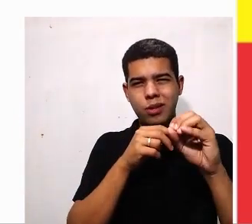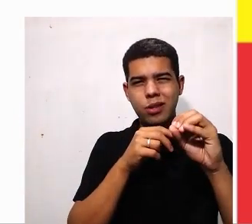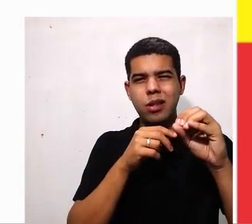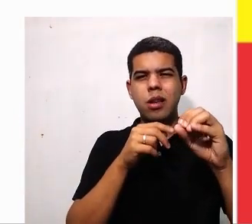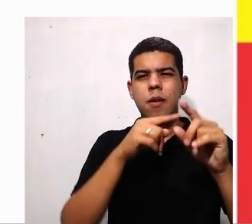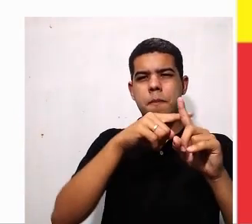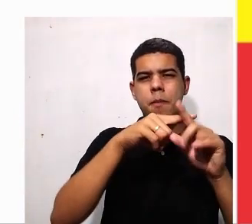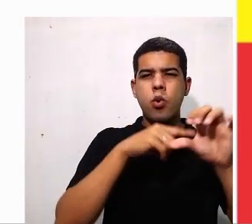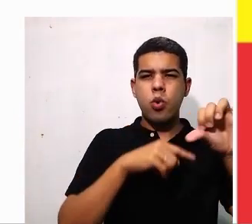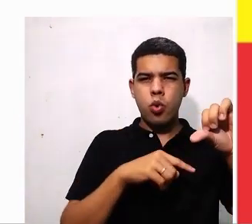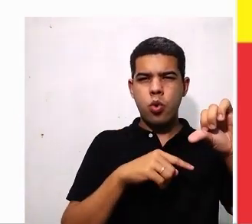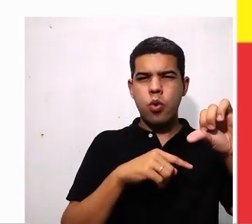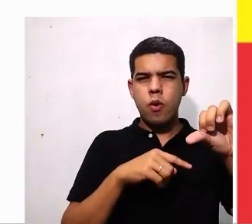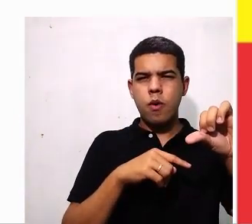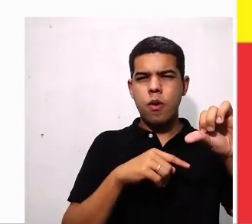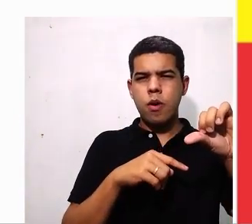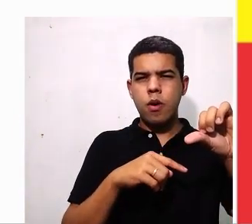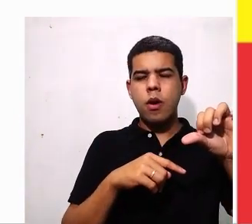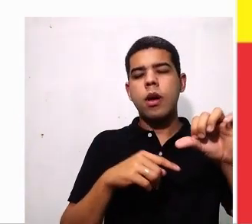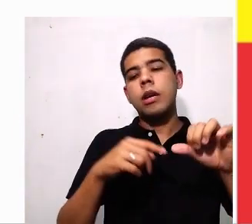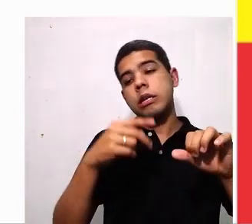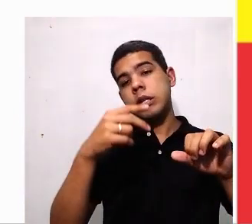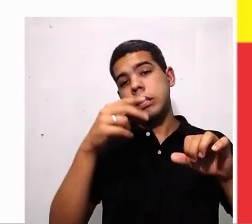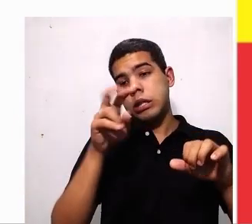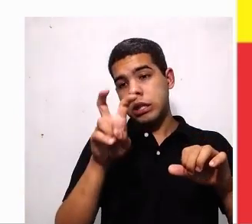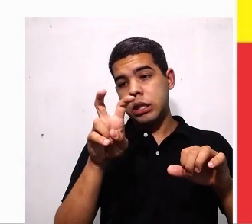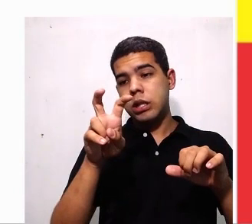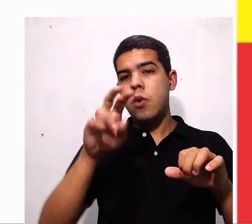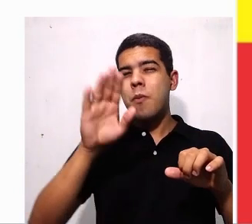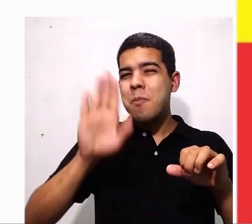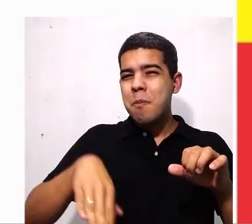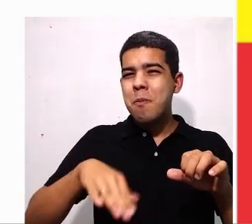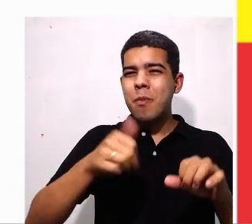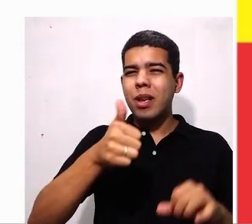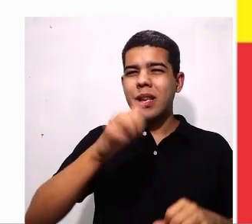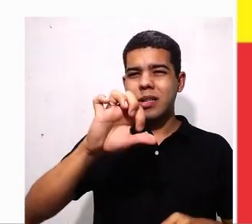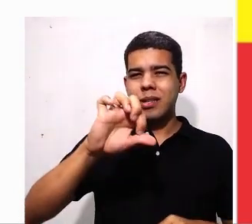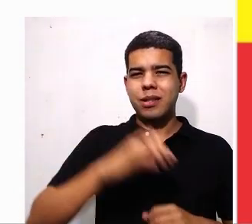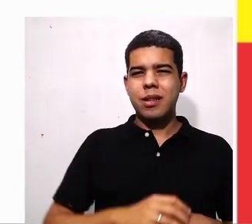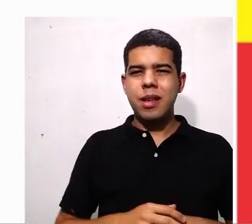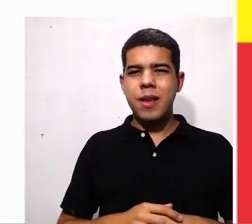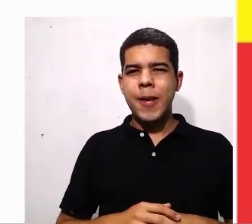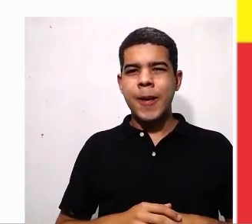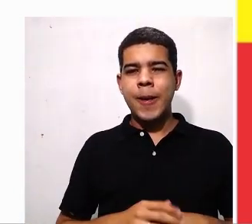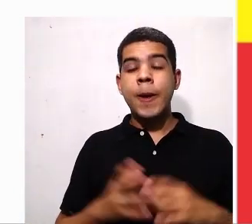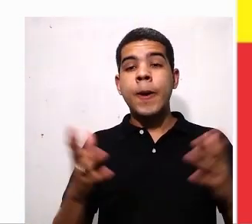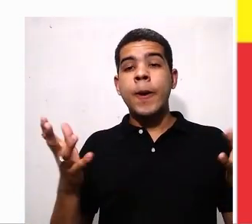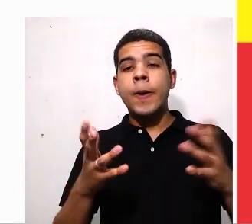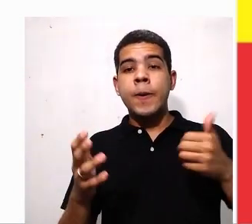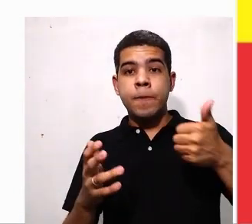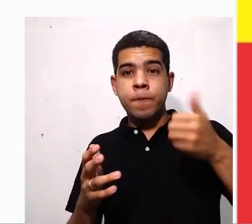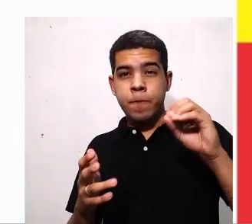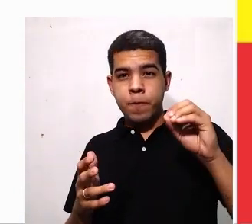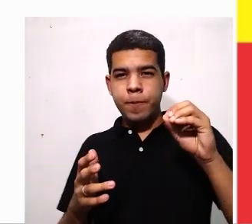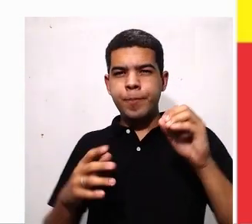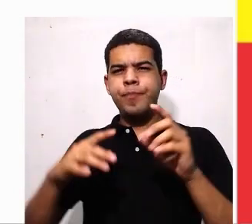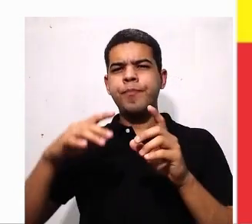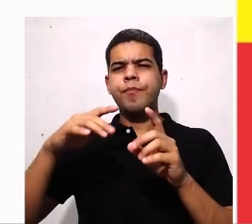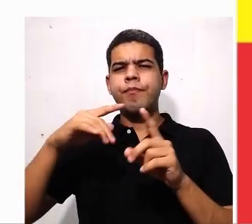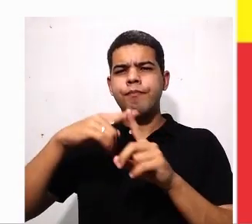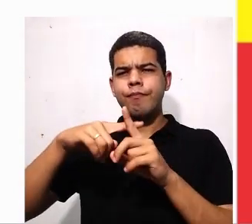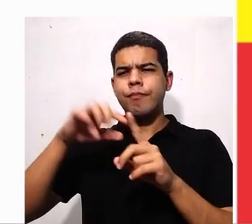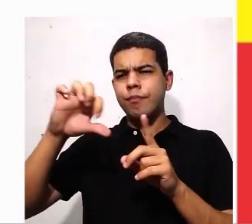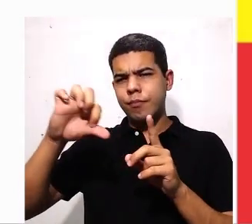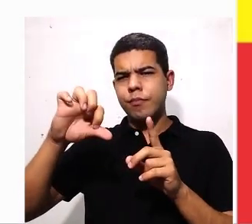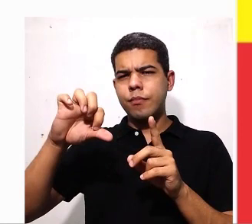outros dois, ó. 5 mais 9 dá 14. Então, 10 é menor que 14. Agora eu vou pegar o lado 9 e vou somar os